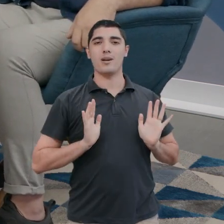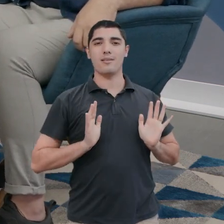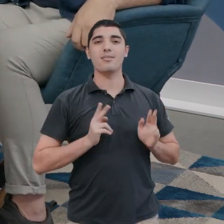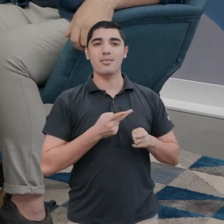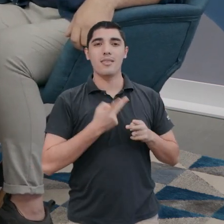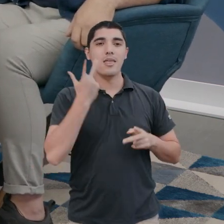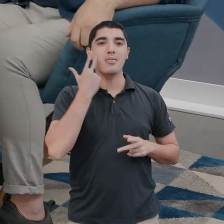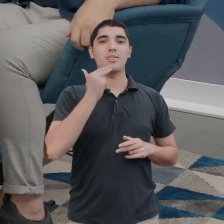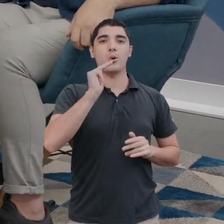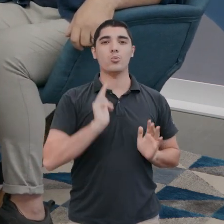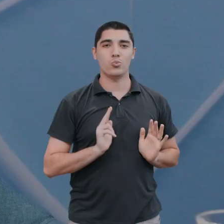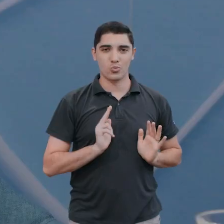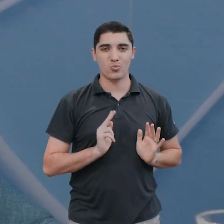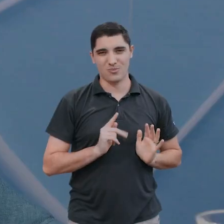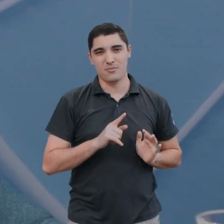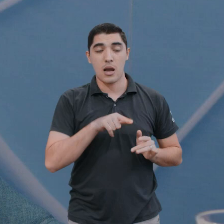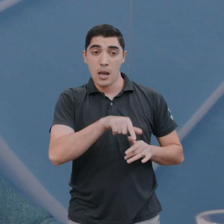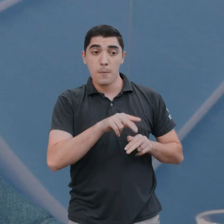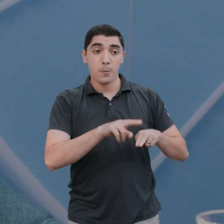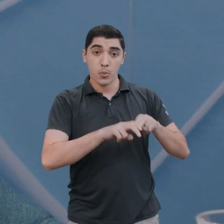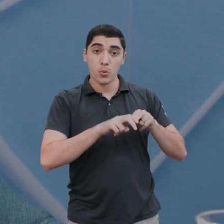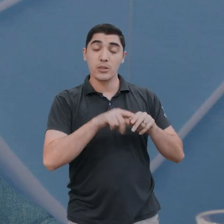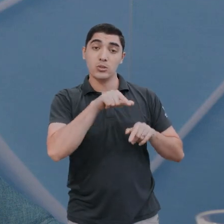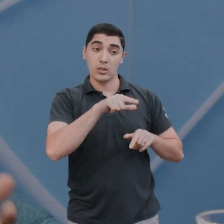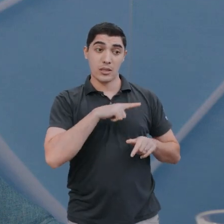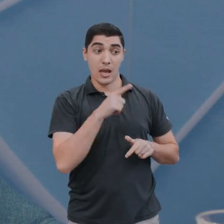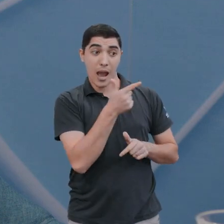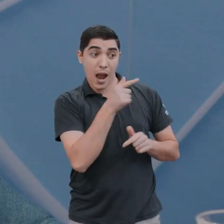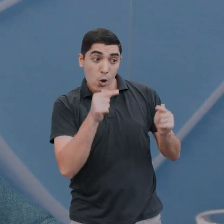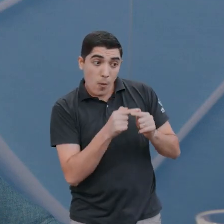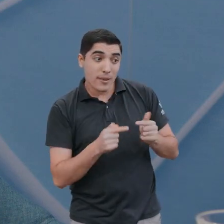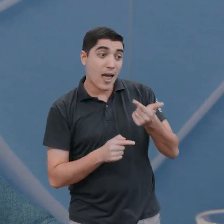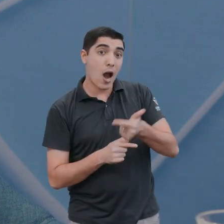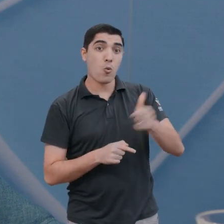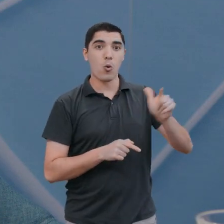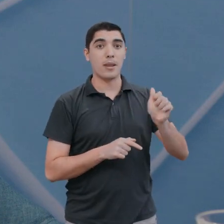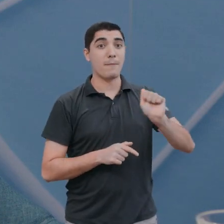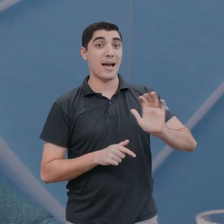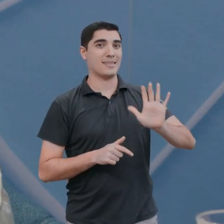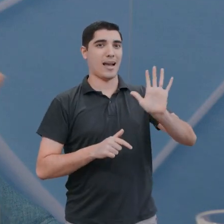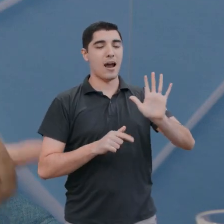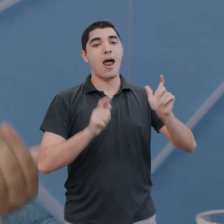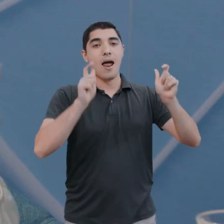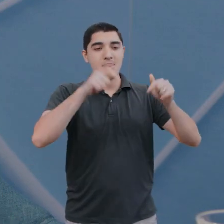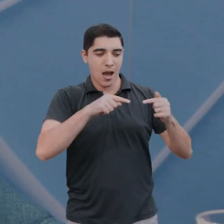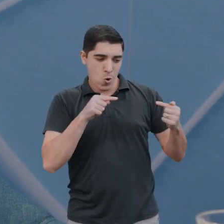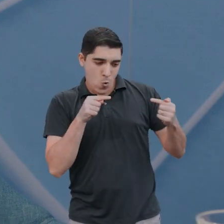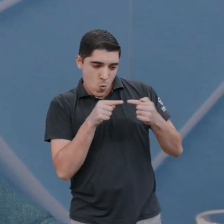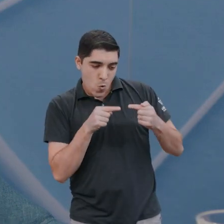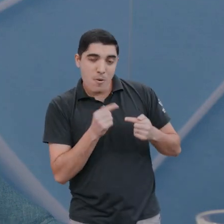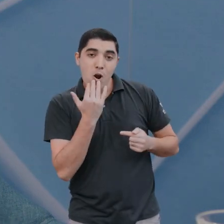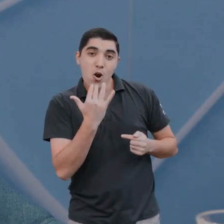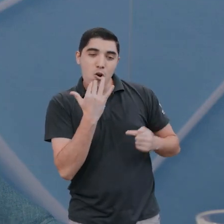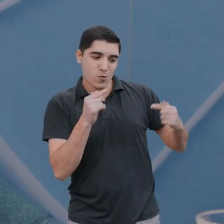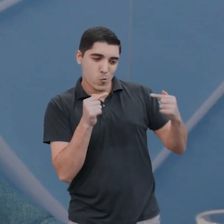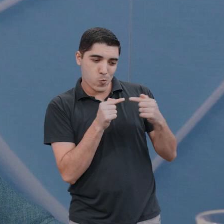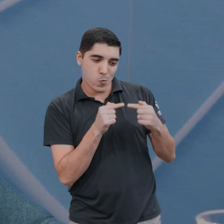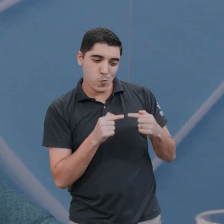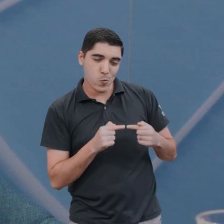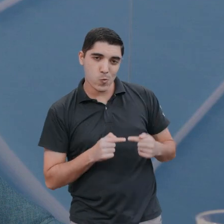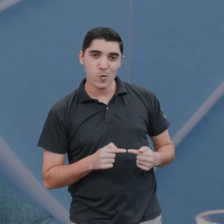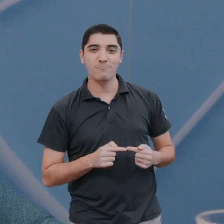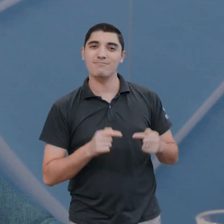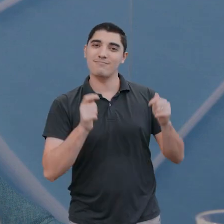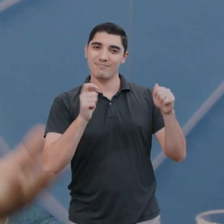armário, aquilo que tu já tem, com essas peças que são mais caras, digamos assim. Porque tu vai conseguir fazer muito mais combinações com